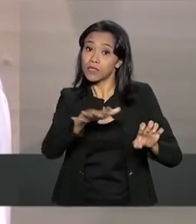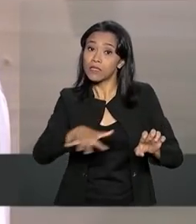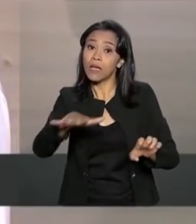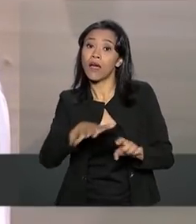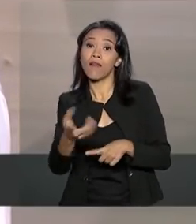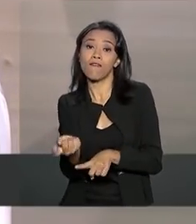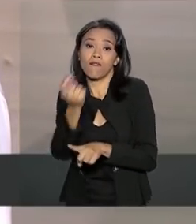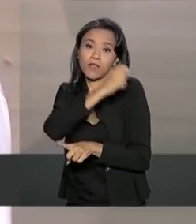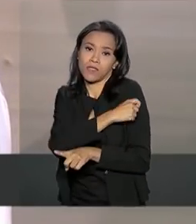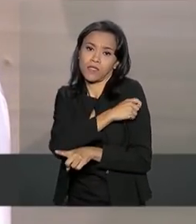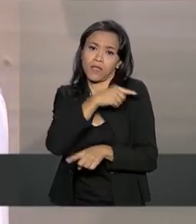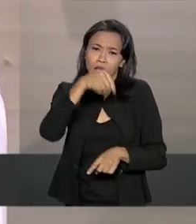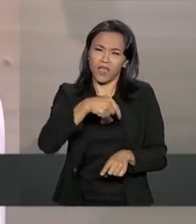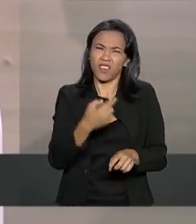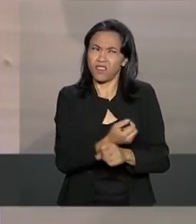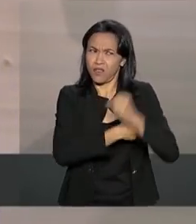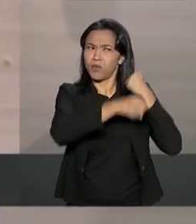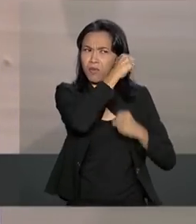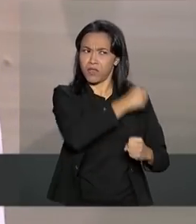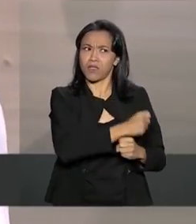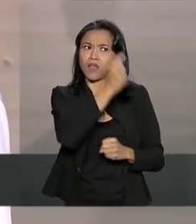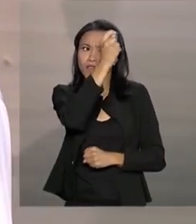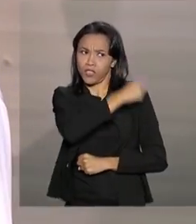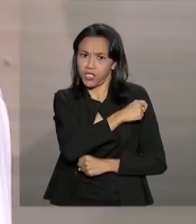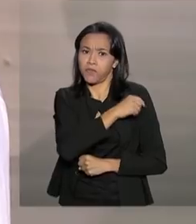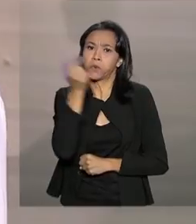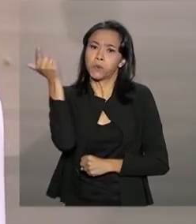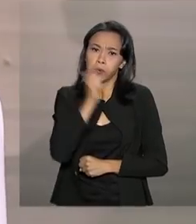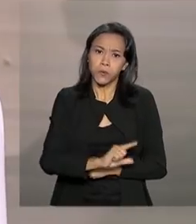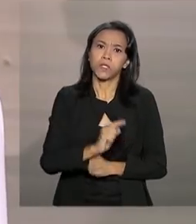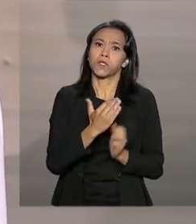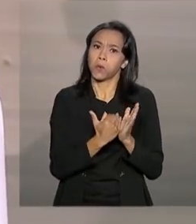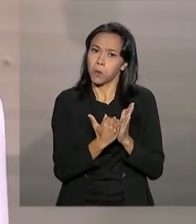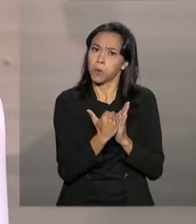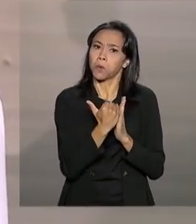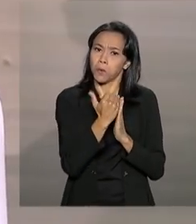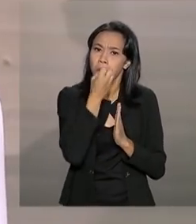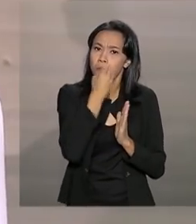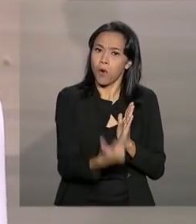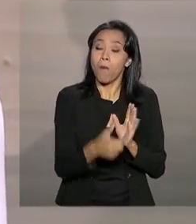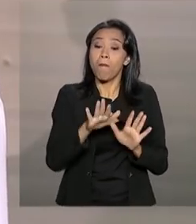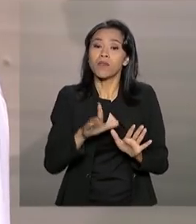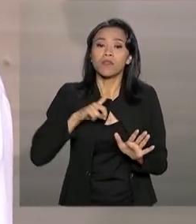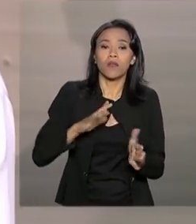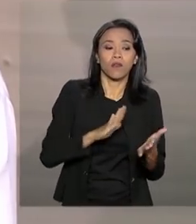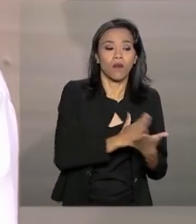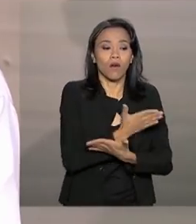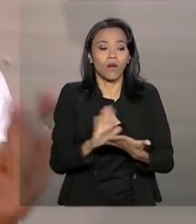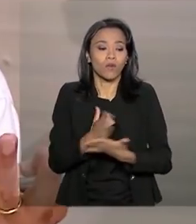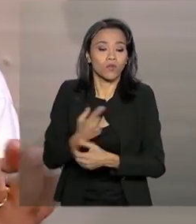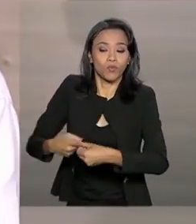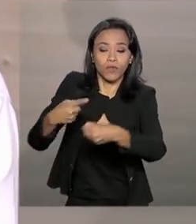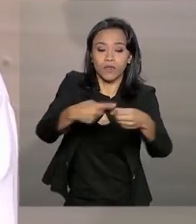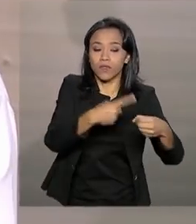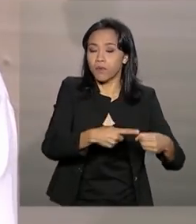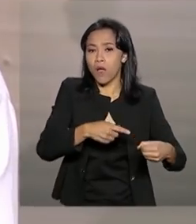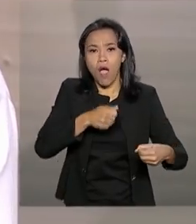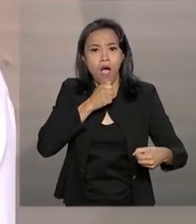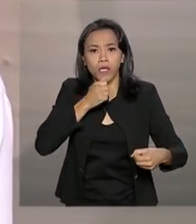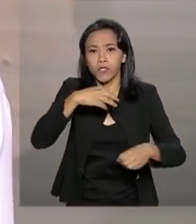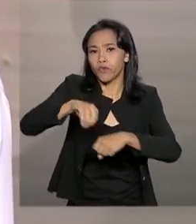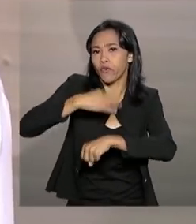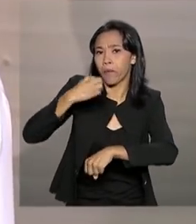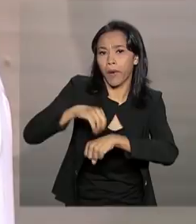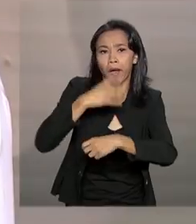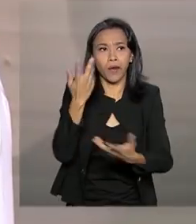o nível vacinal desde o ano passado já ergueu bastante, mas nós ainda temos municípios que ou não informam, não